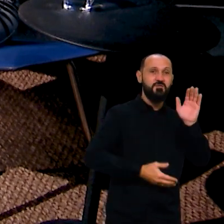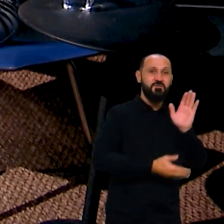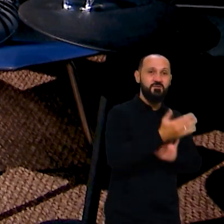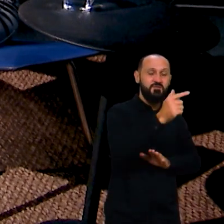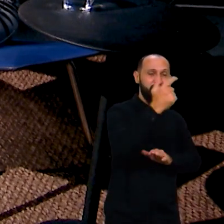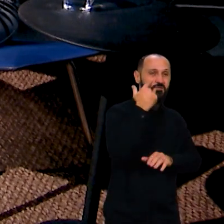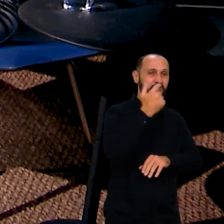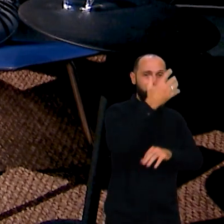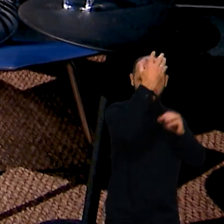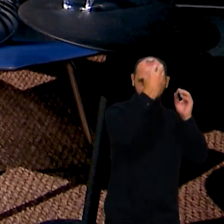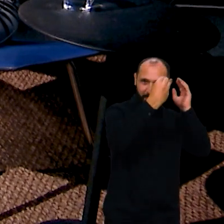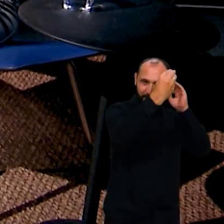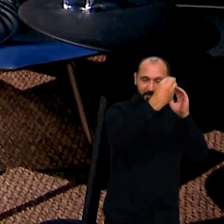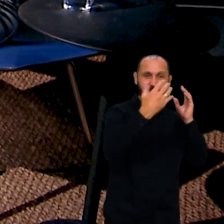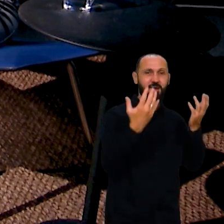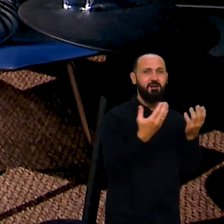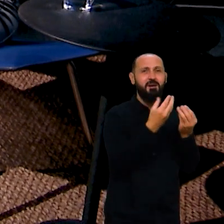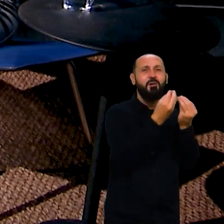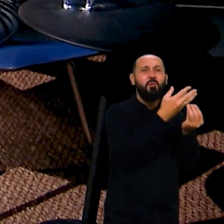em Amsterdã. Falando